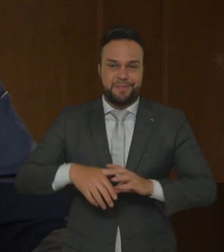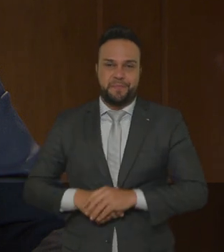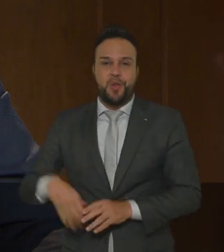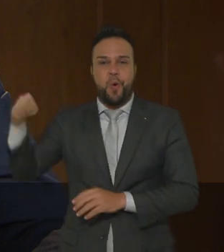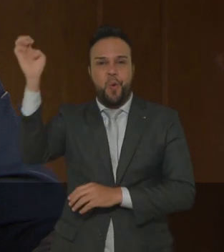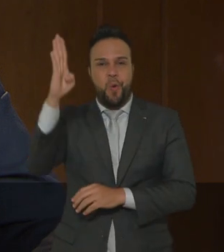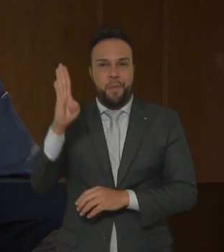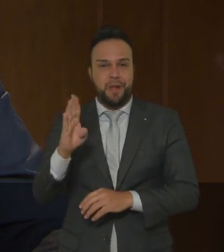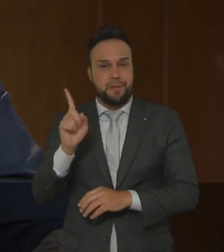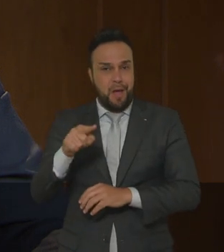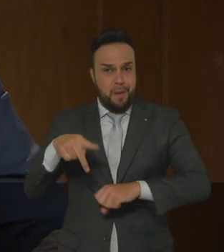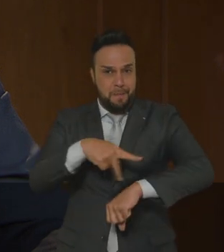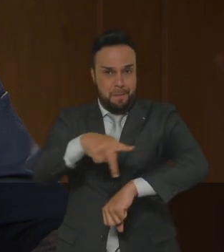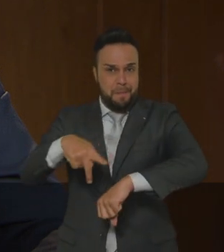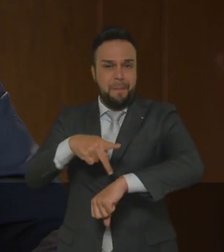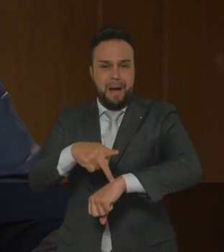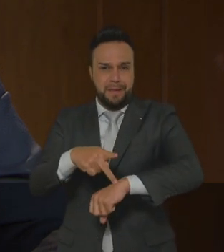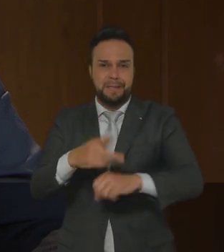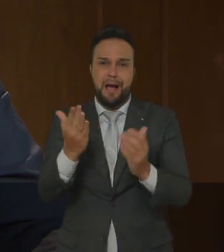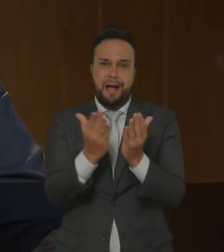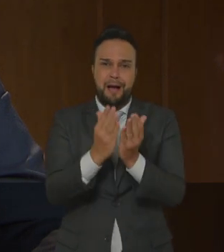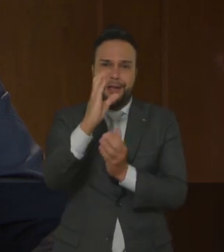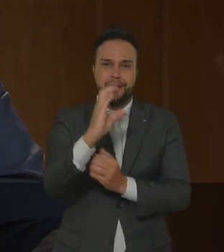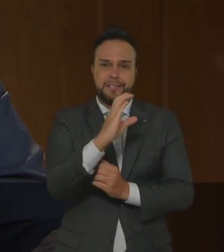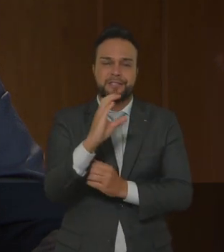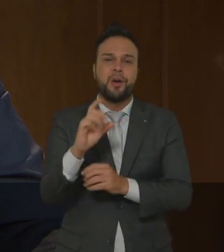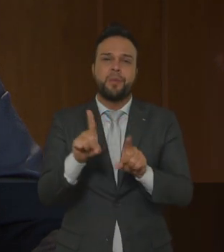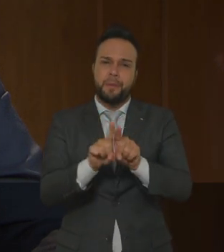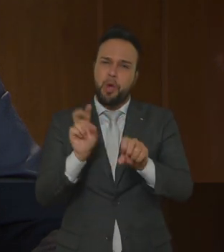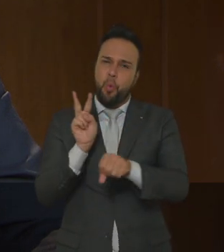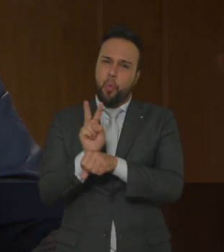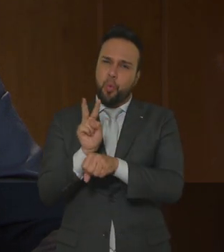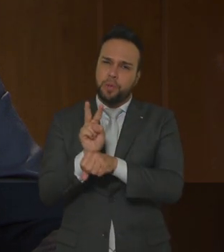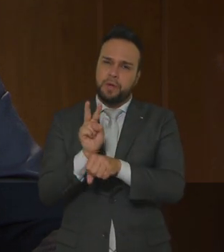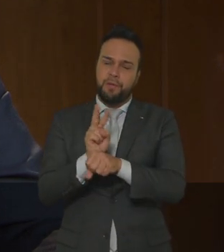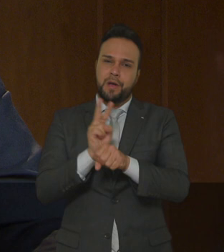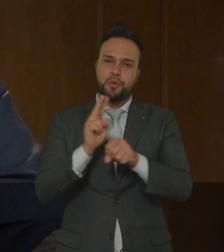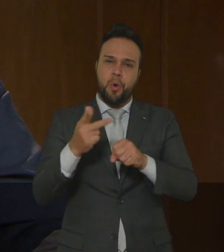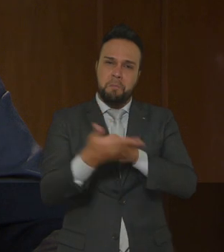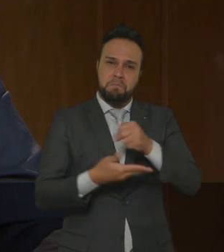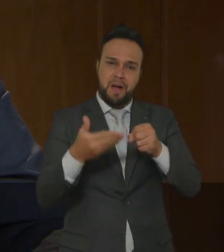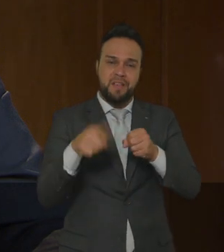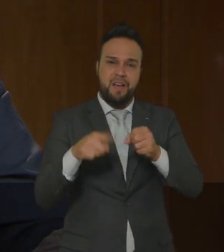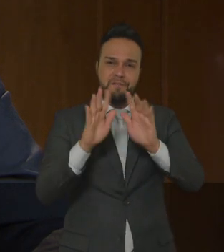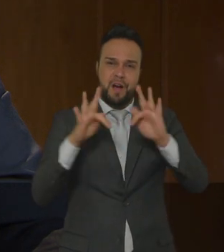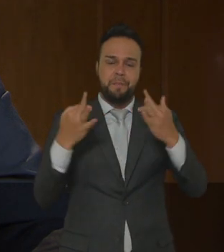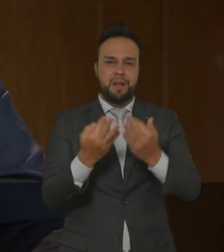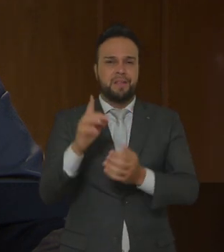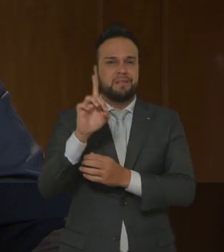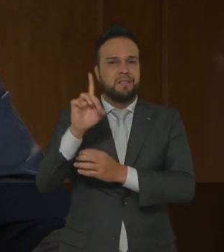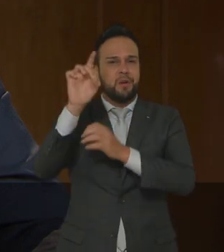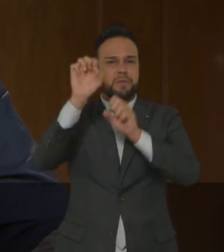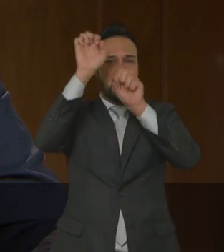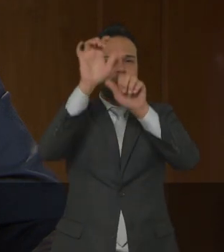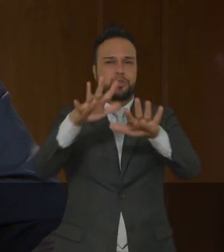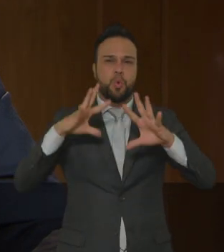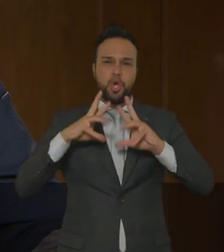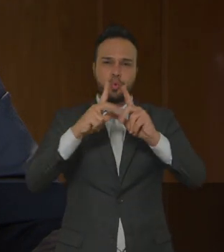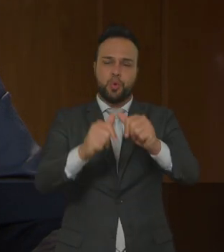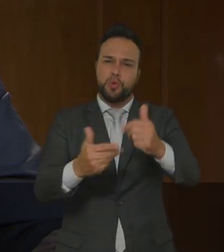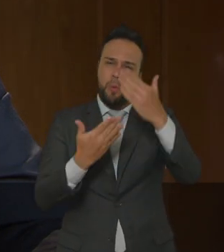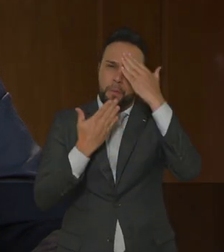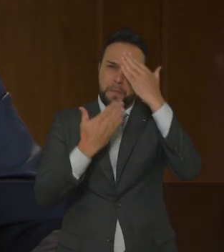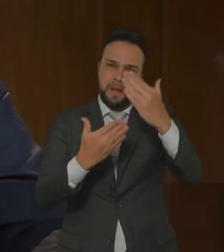Brasil é um país Cristão e conservador e tem na família a sua base Deus abençoe a todos